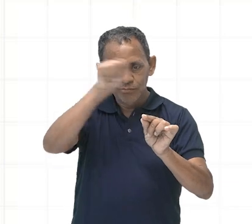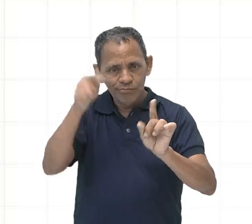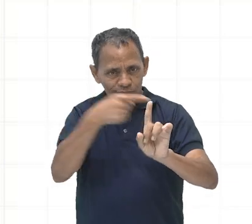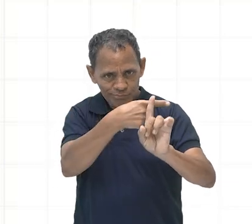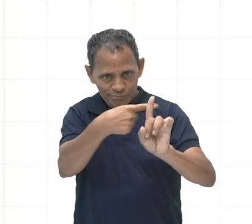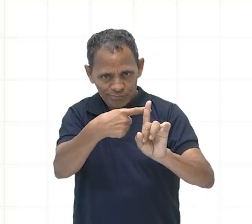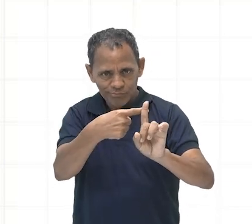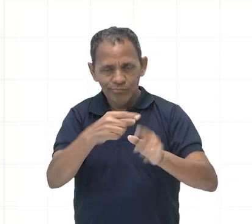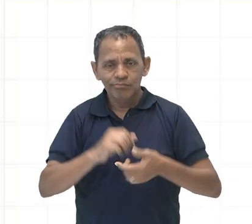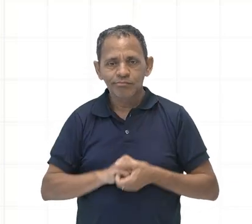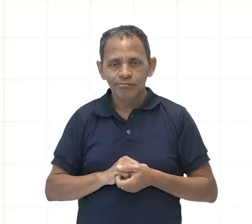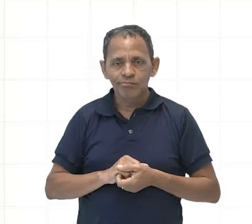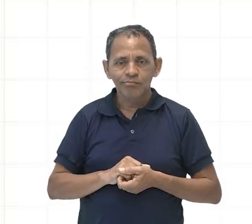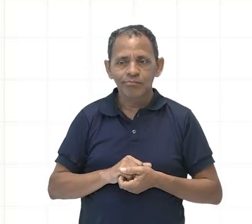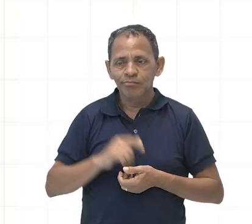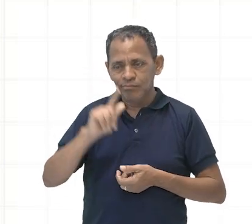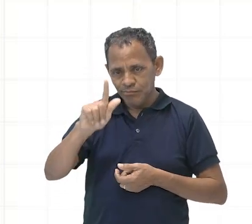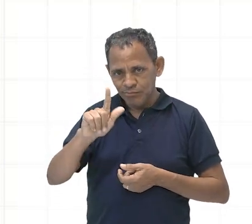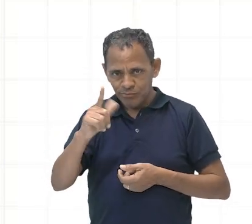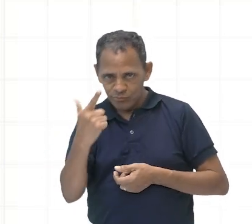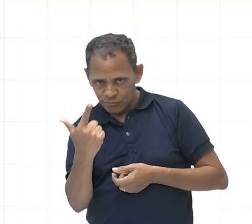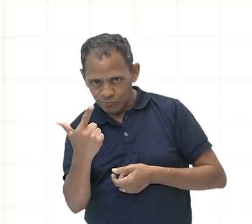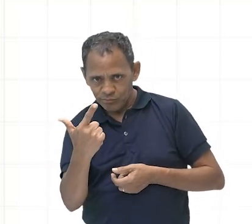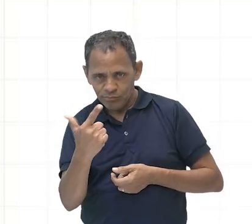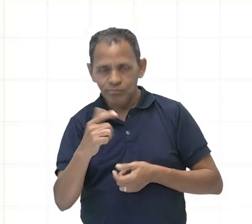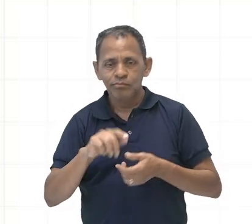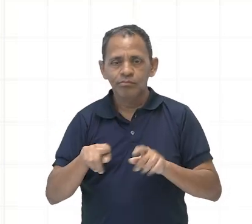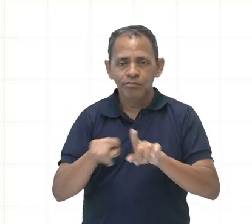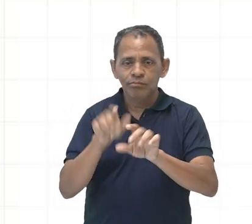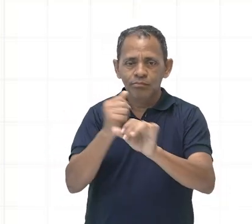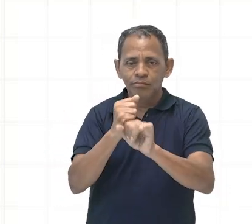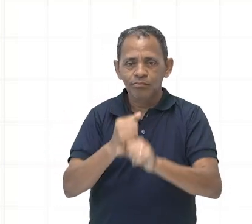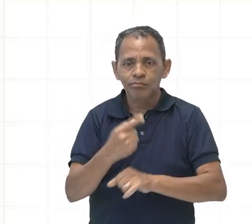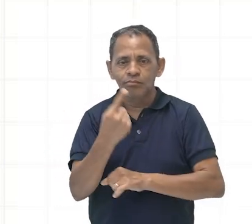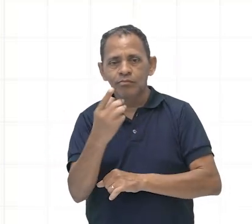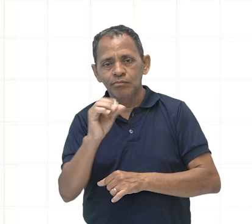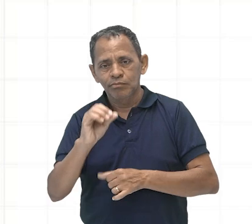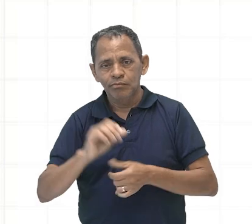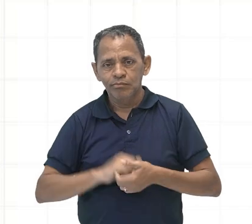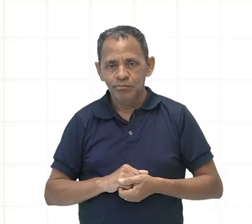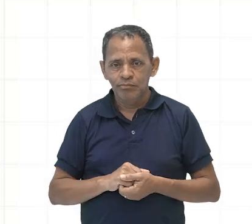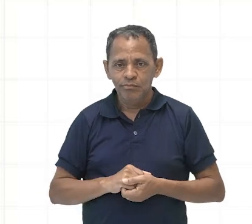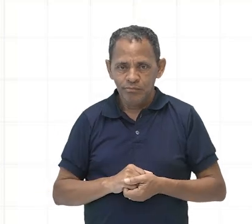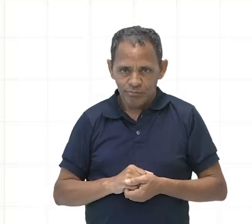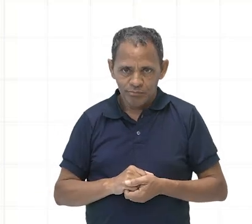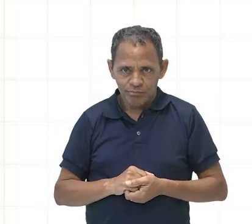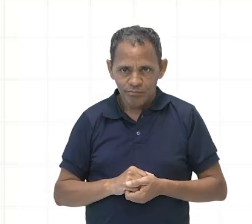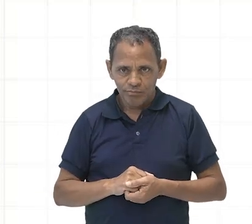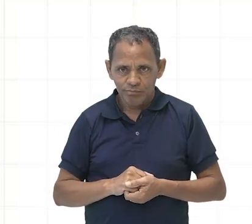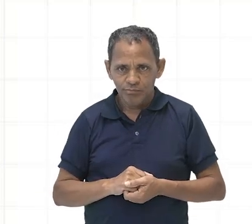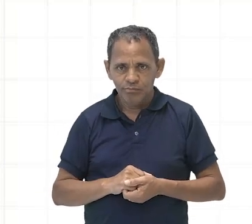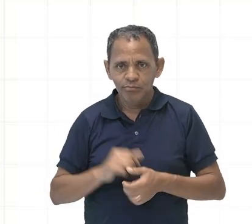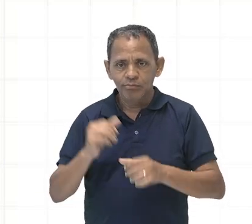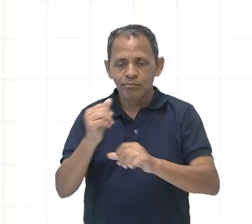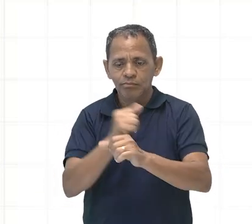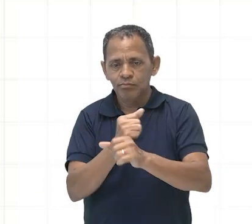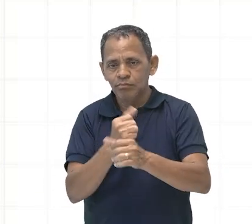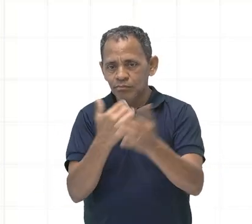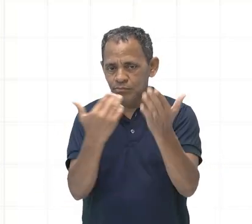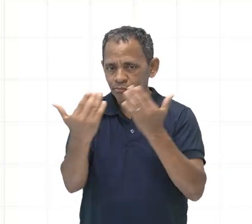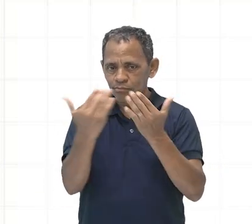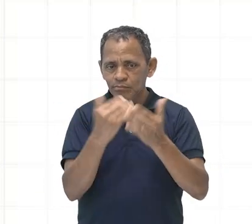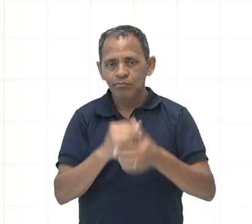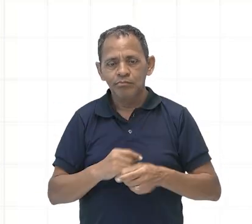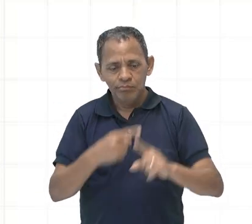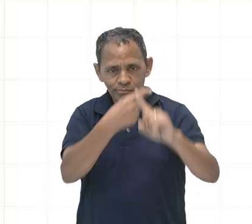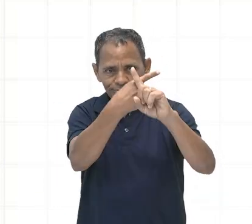alunos, de um total de 10. Então, 10 equivale a 360, 3 equivale a x. Faço novamente o produto do meio